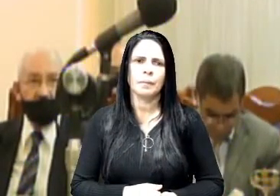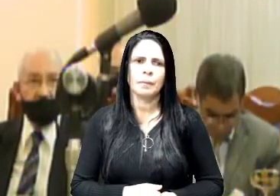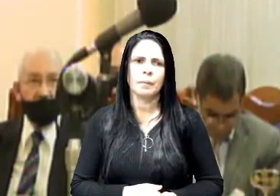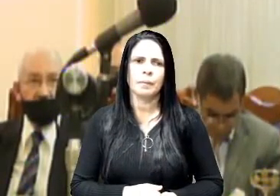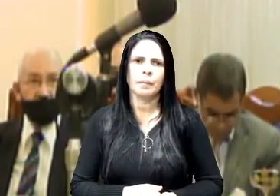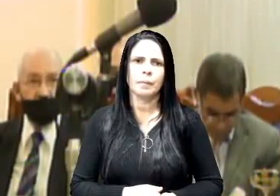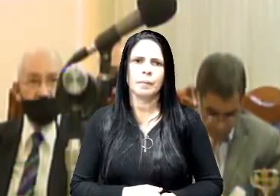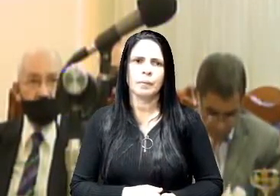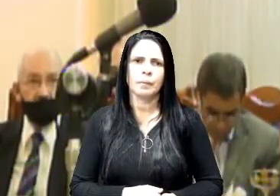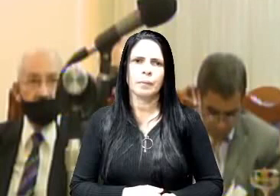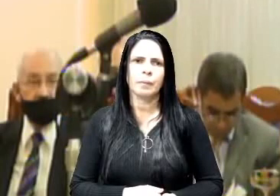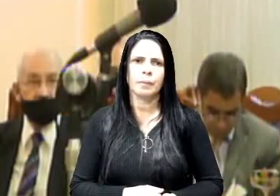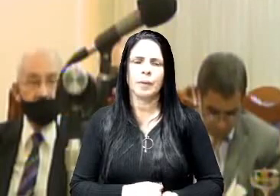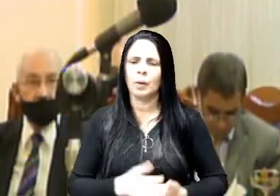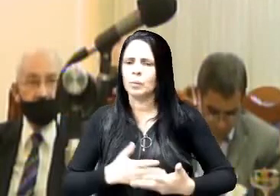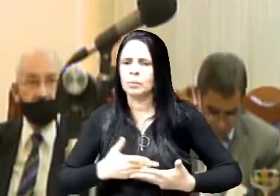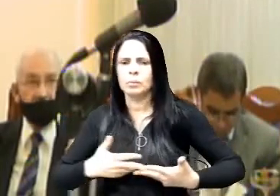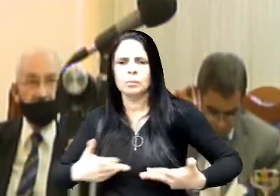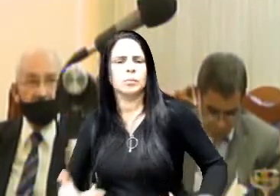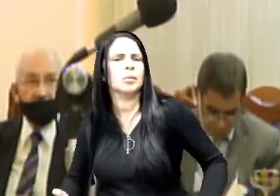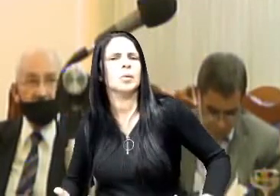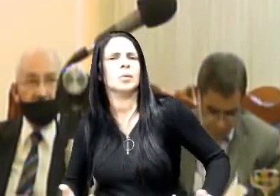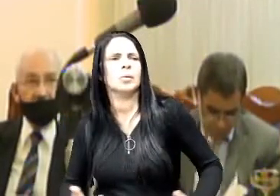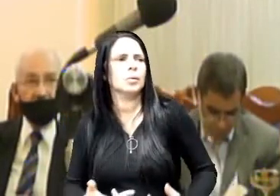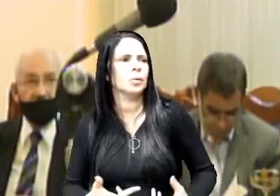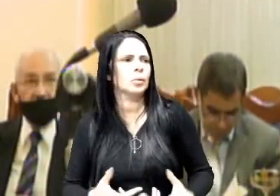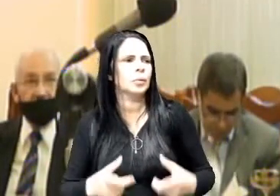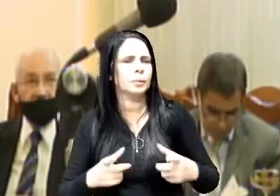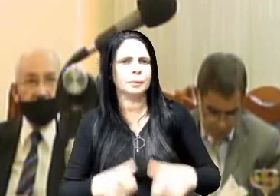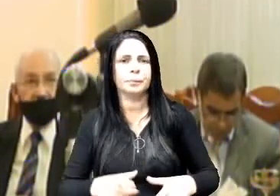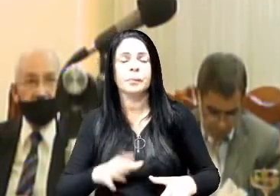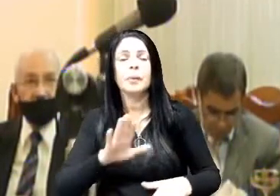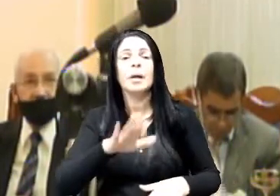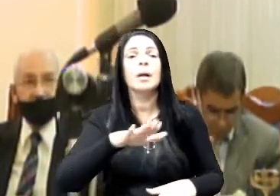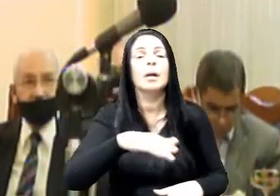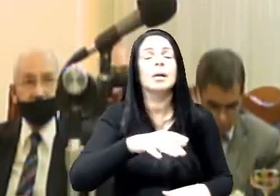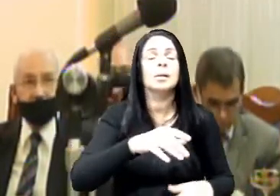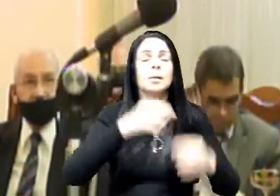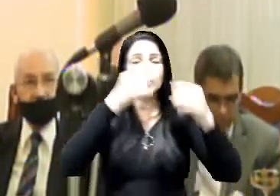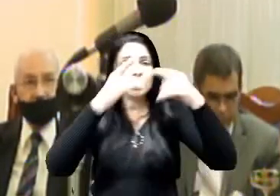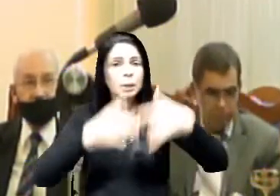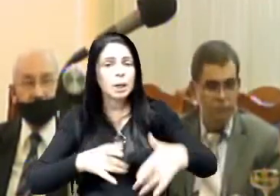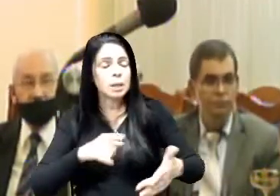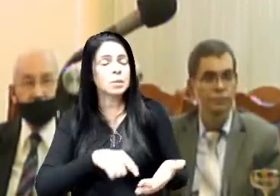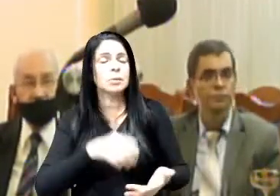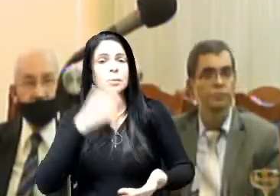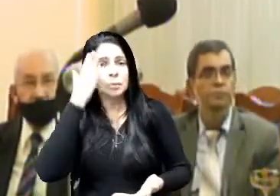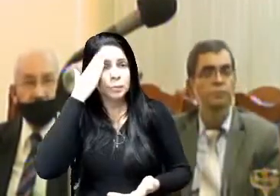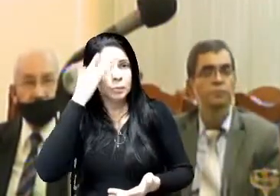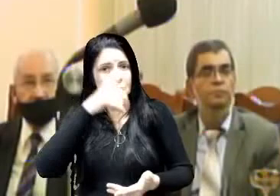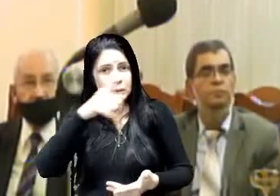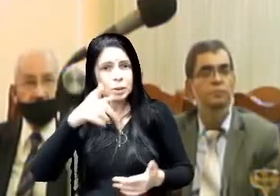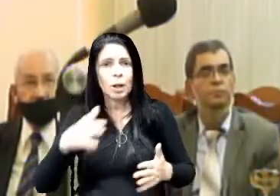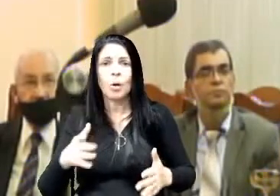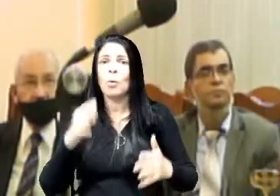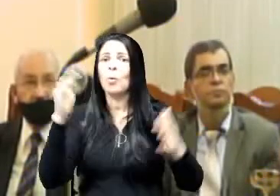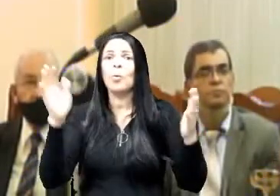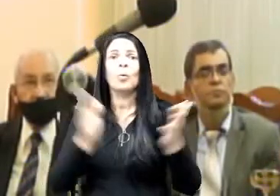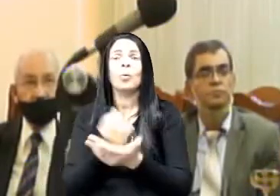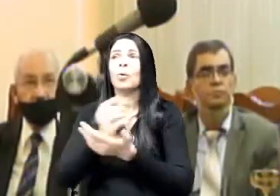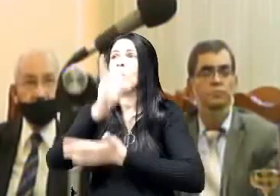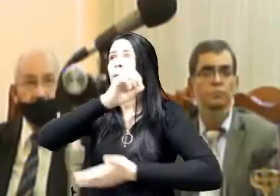os demais lugares. Deixa eu explicar isso para você dar um glória a Deus. Paulo está